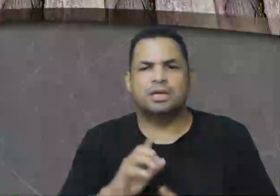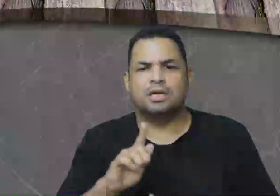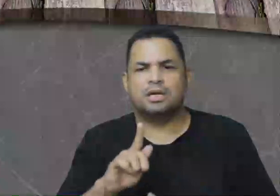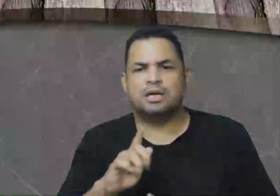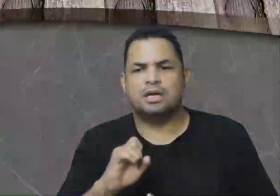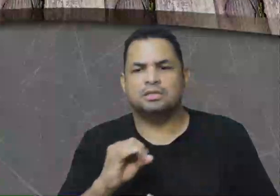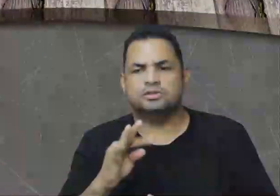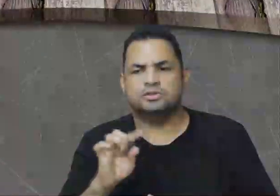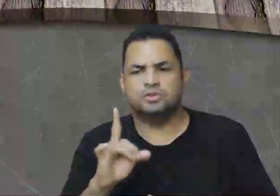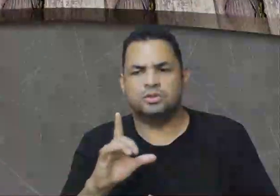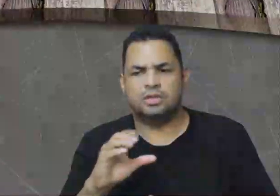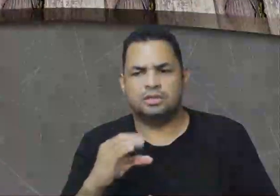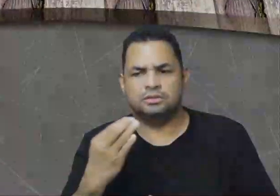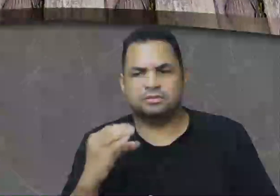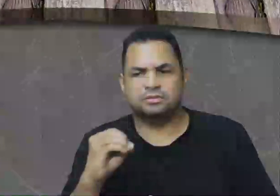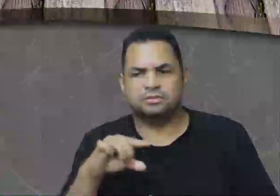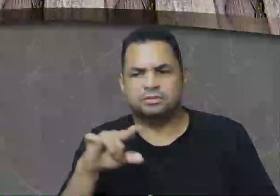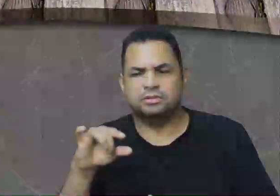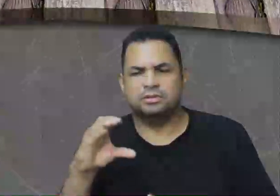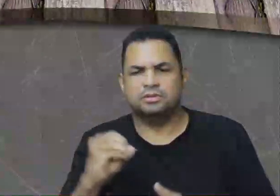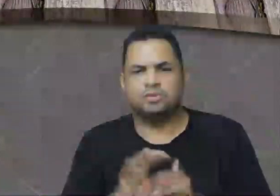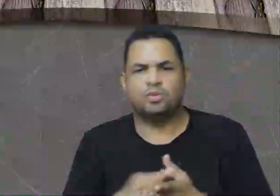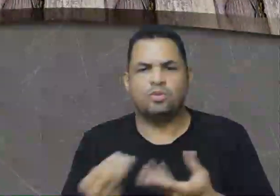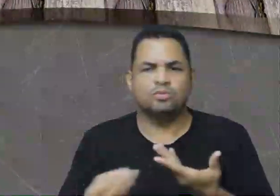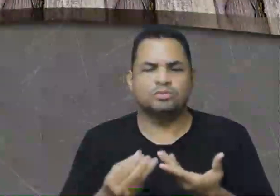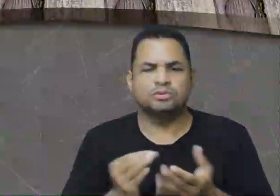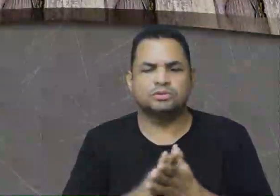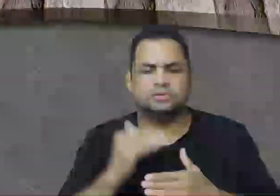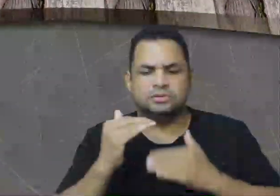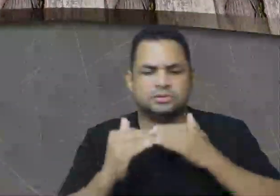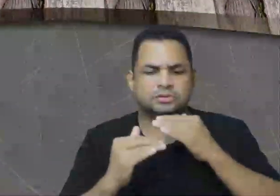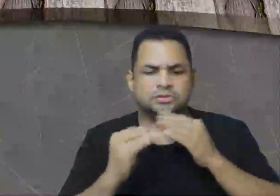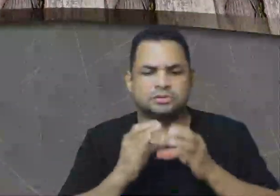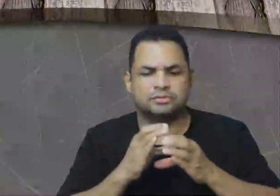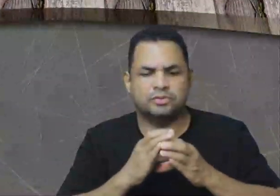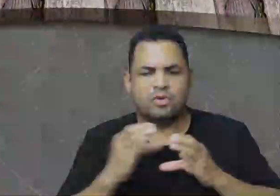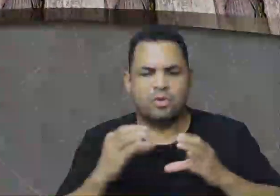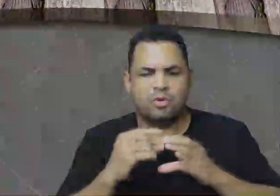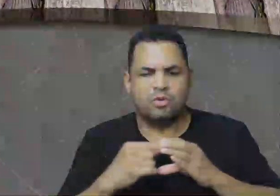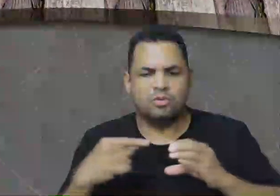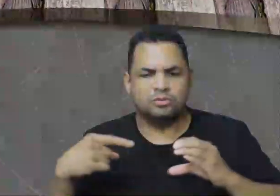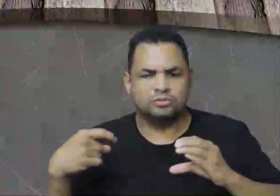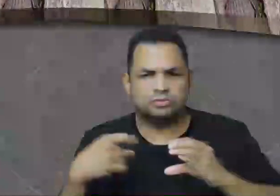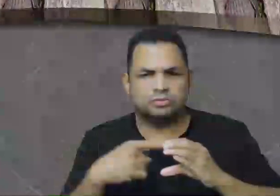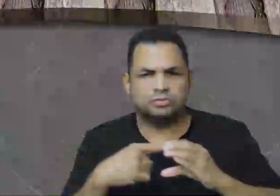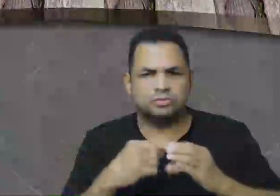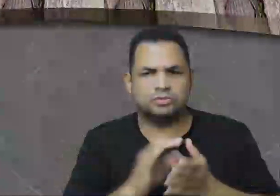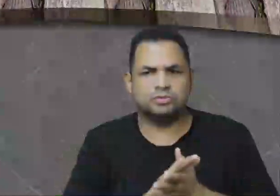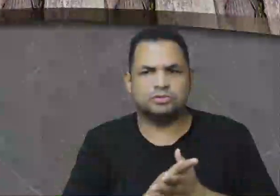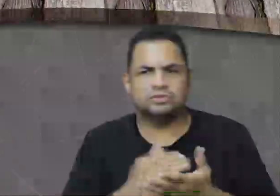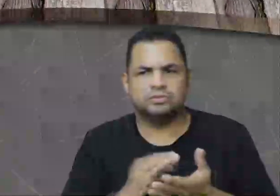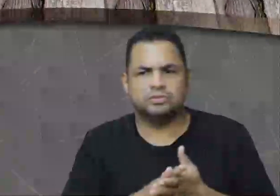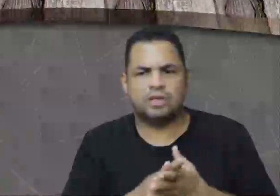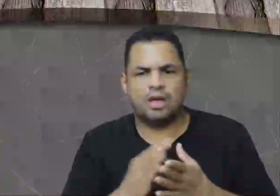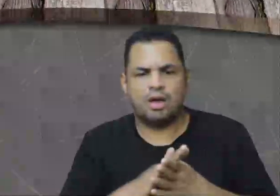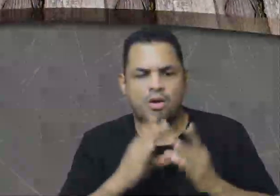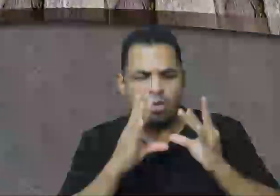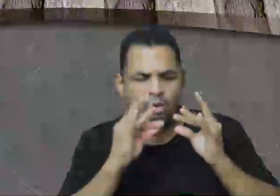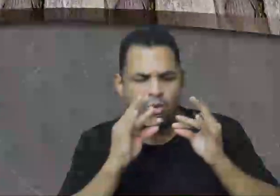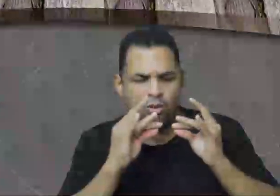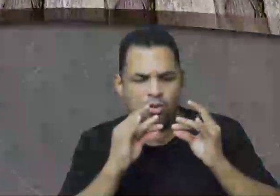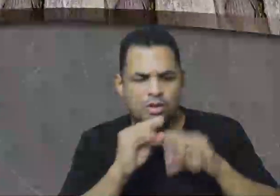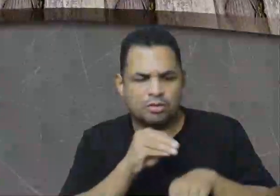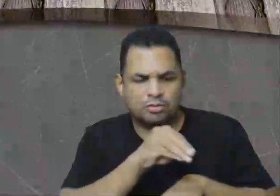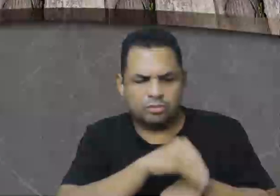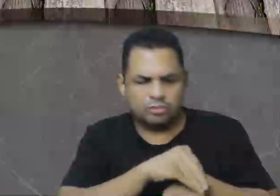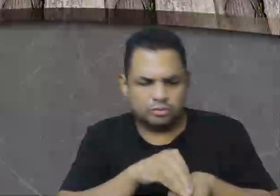como é que se desenvolve os tipos de ovos com relação ao vitelo, né, que é aquele líquido nutritivo.